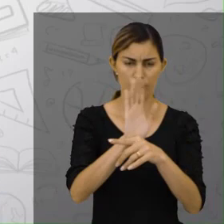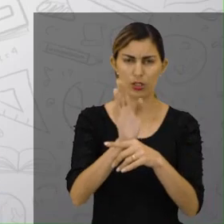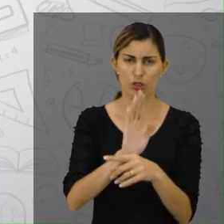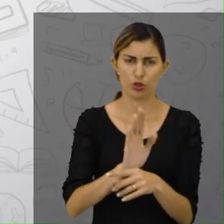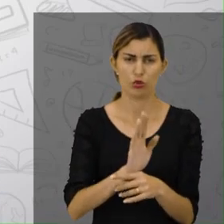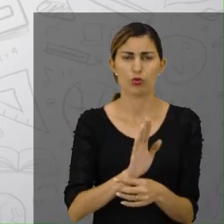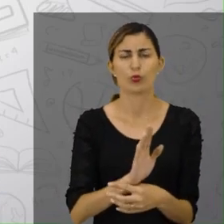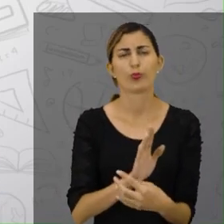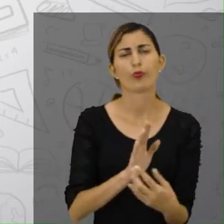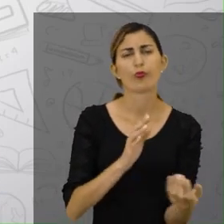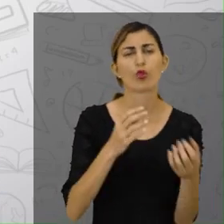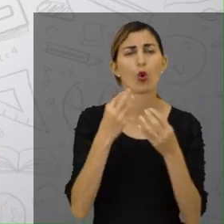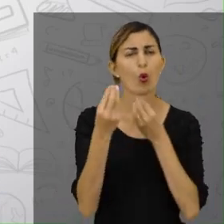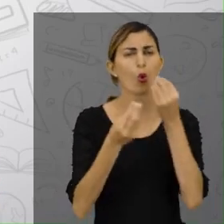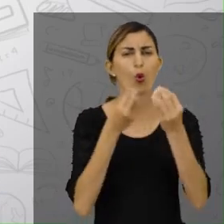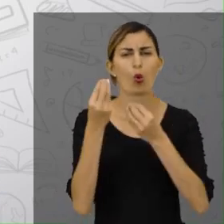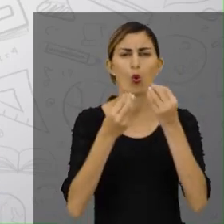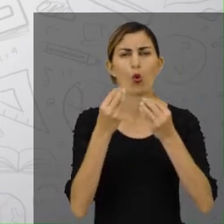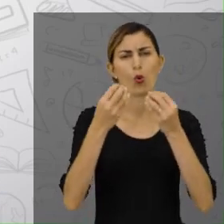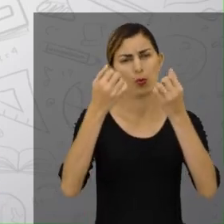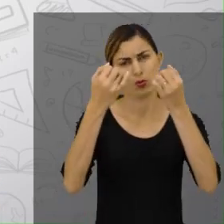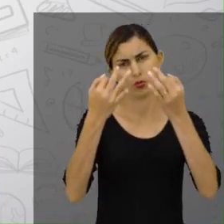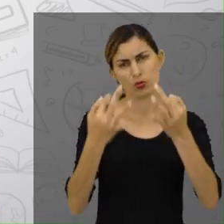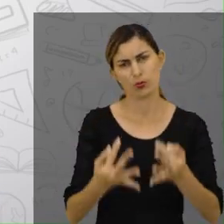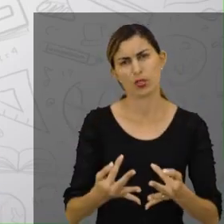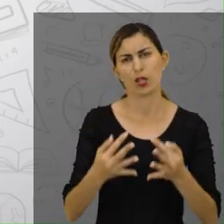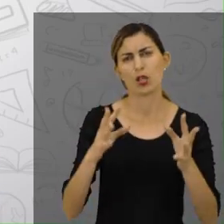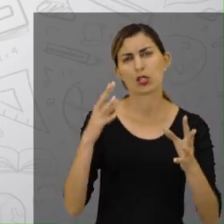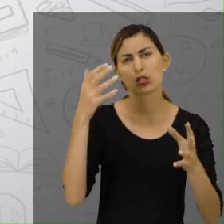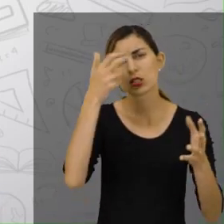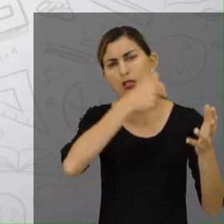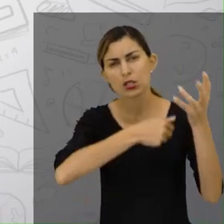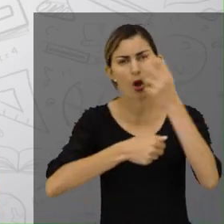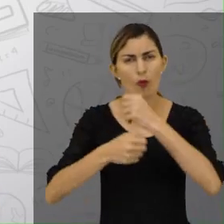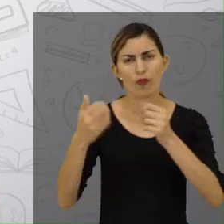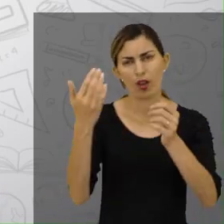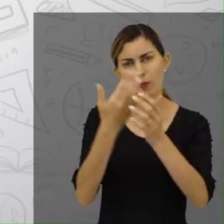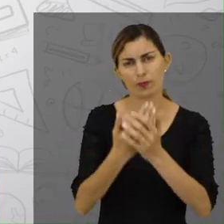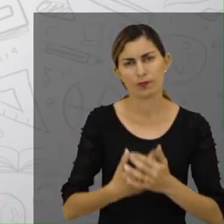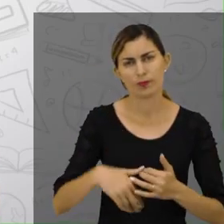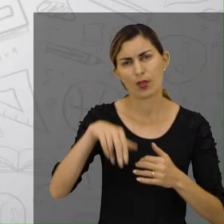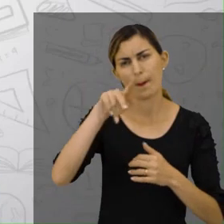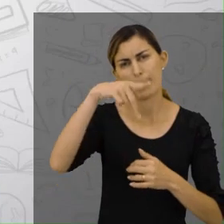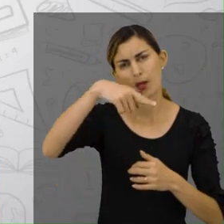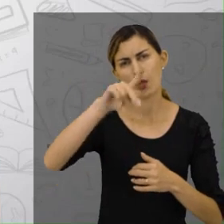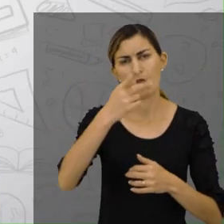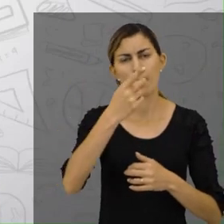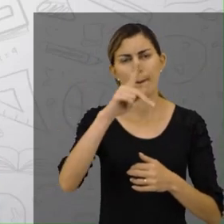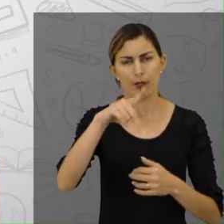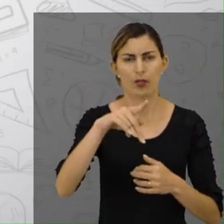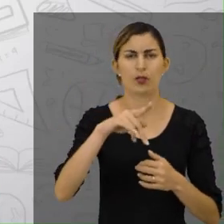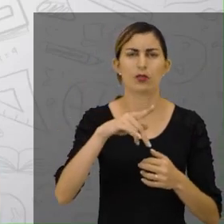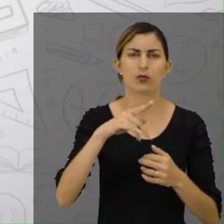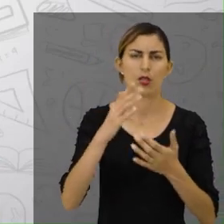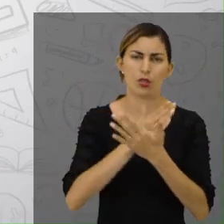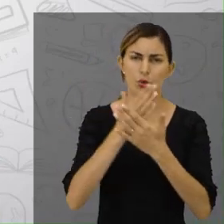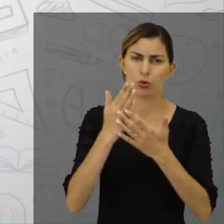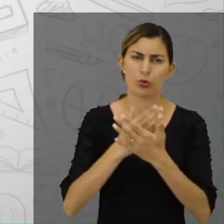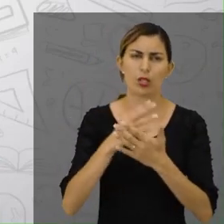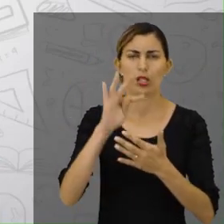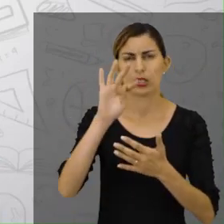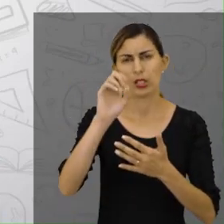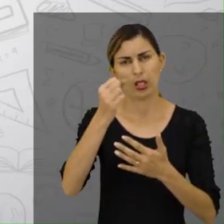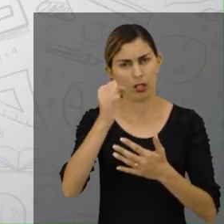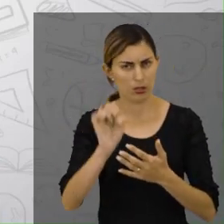vídeo, como se deve escrever, como se deve salvar os scripts em PHP. Existem algumas